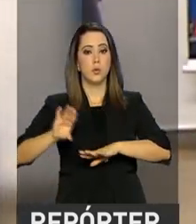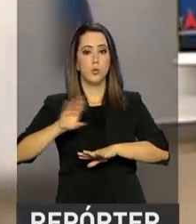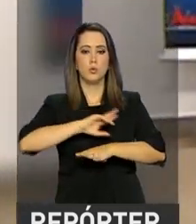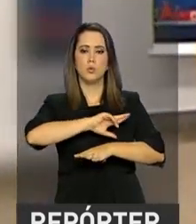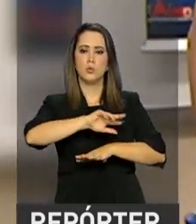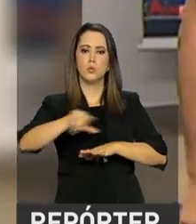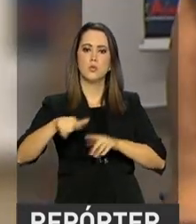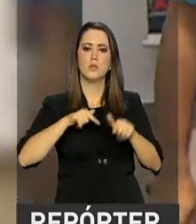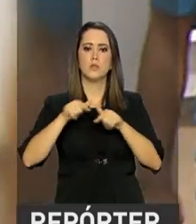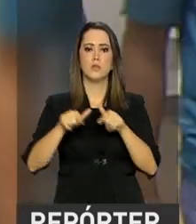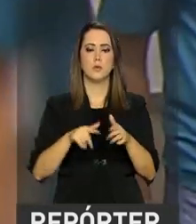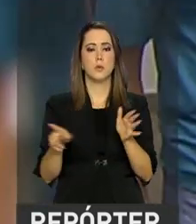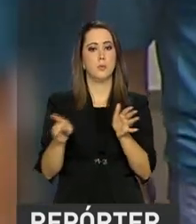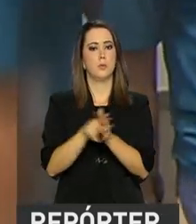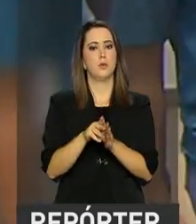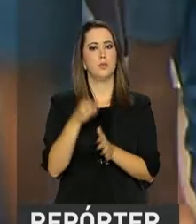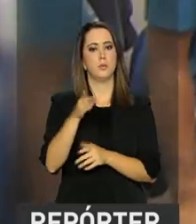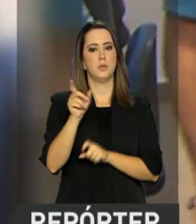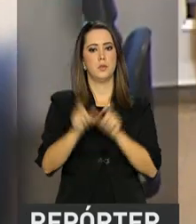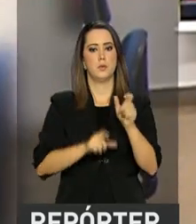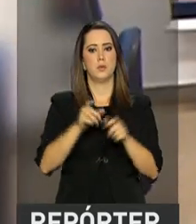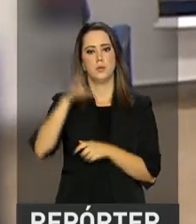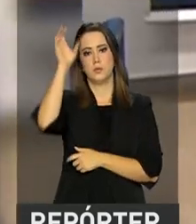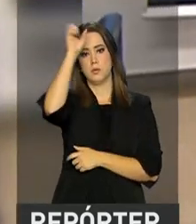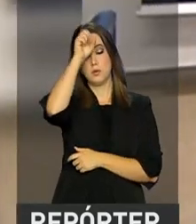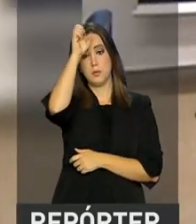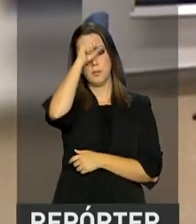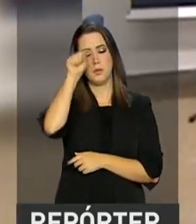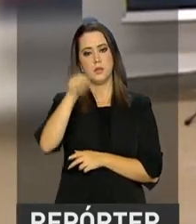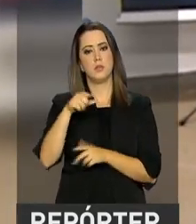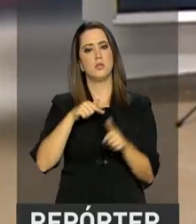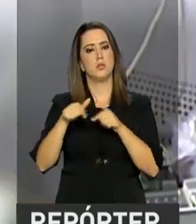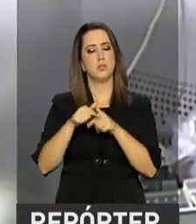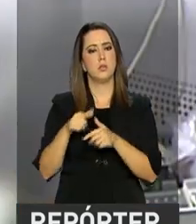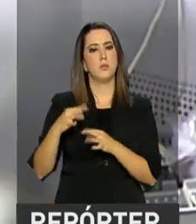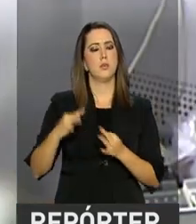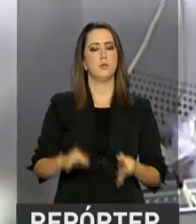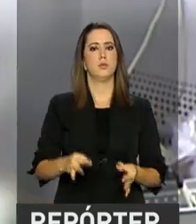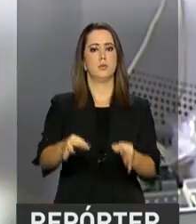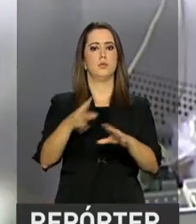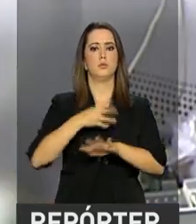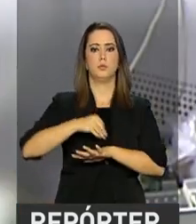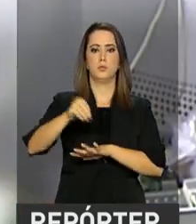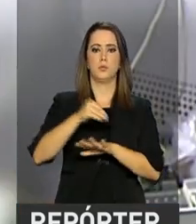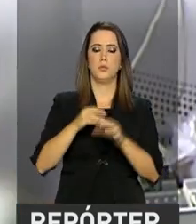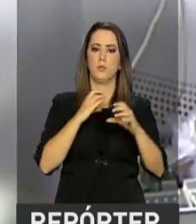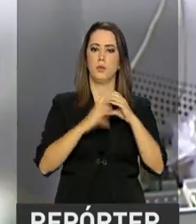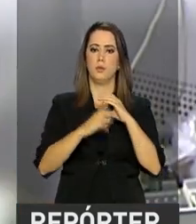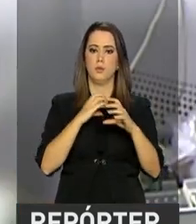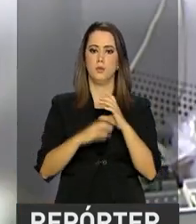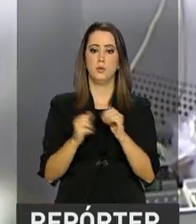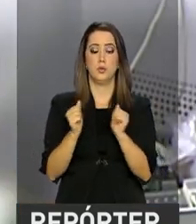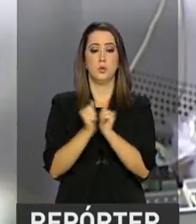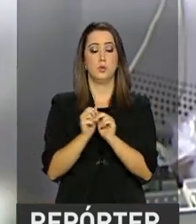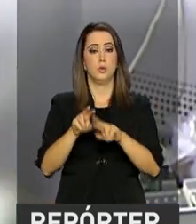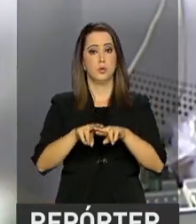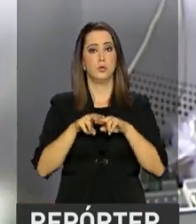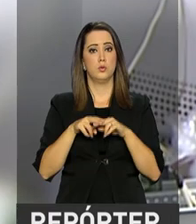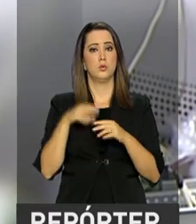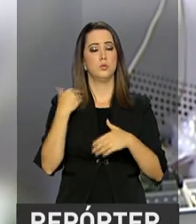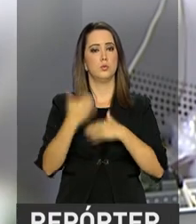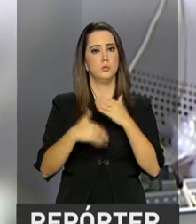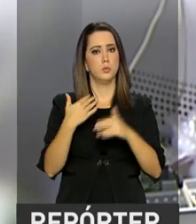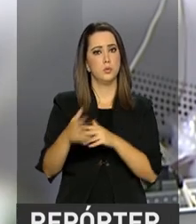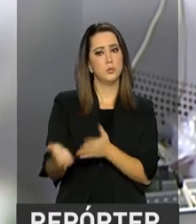práticas os participantes aprendem a trabalhar com tecnologias da informação e comunicação por meio dos processos